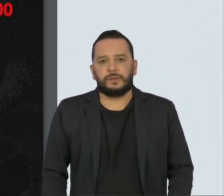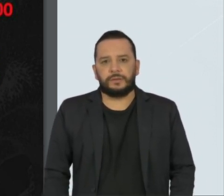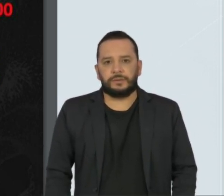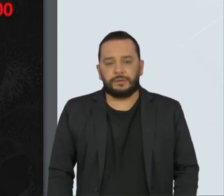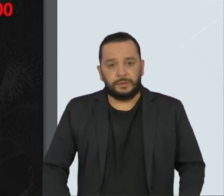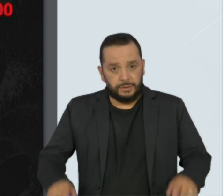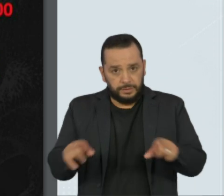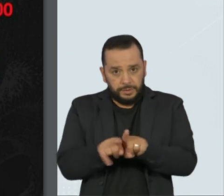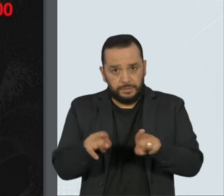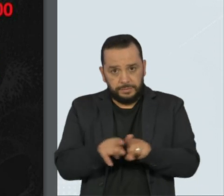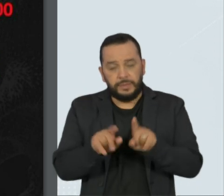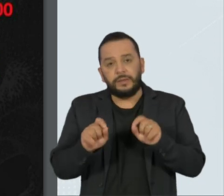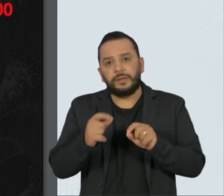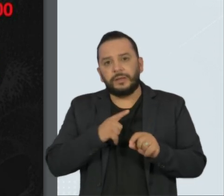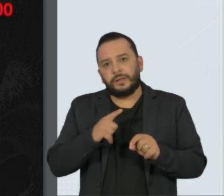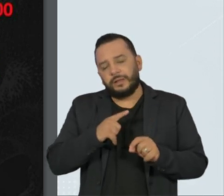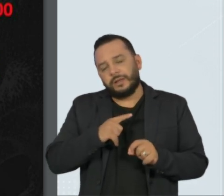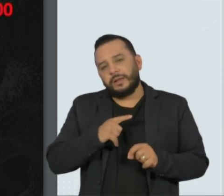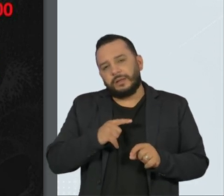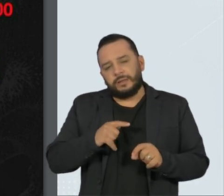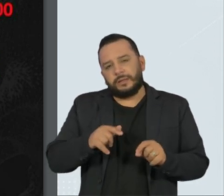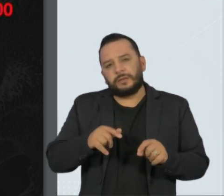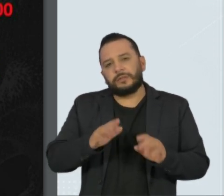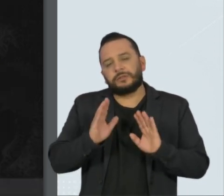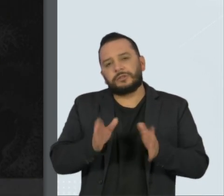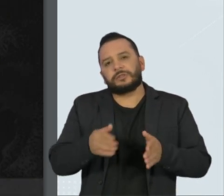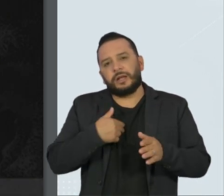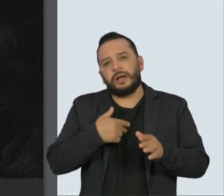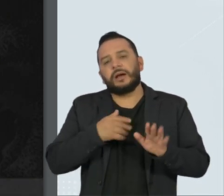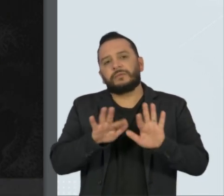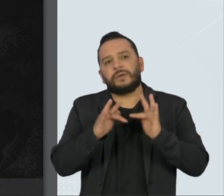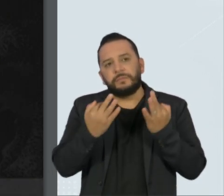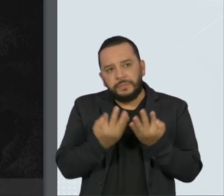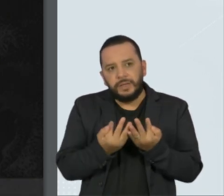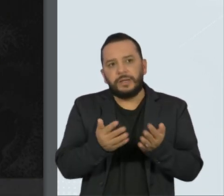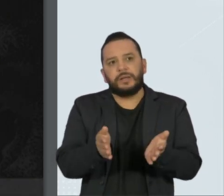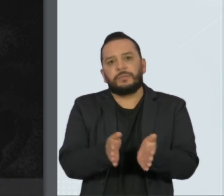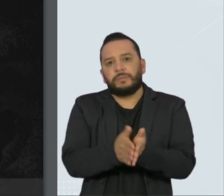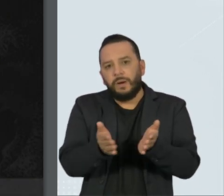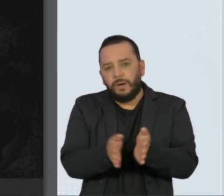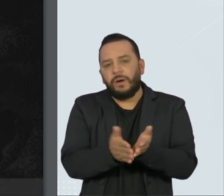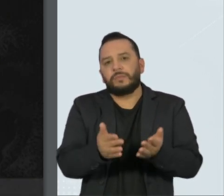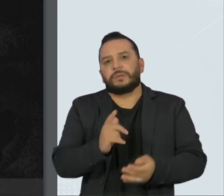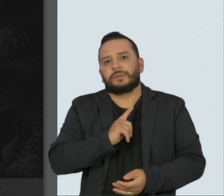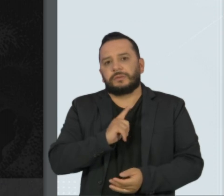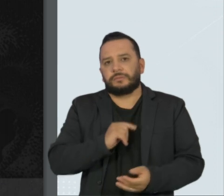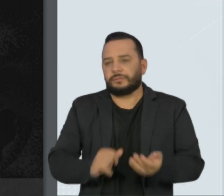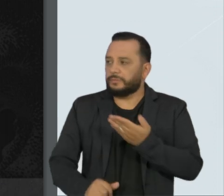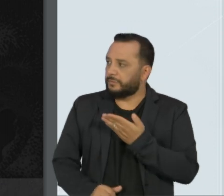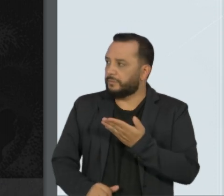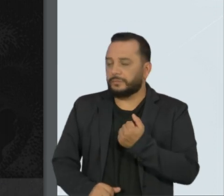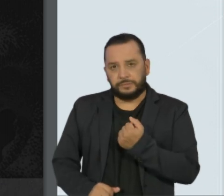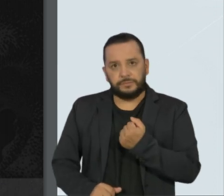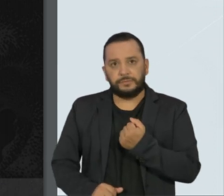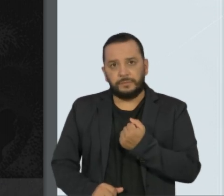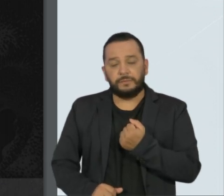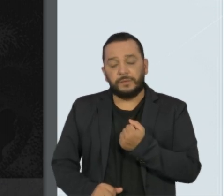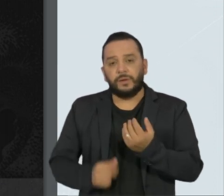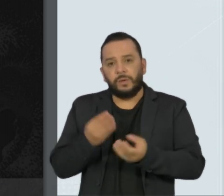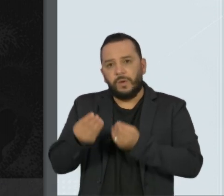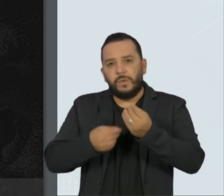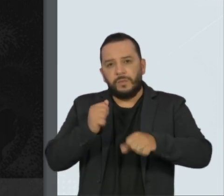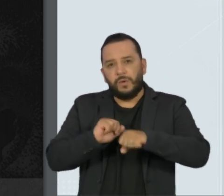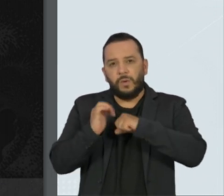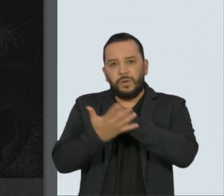E aí vem a questão das populações vulneráveis. Então ali nós temos a evolução do Covid-19